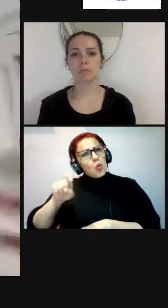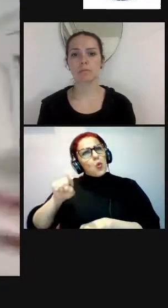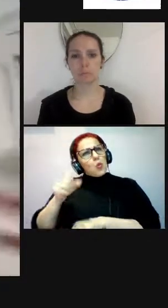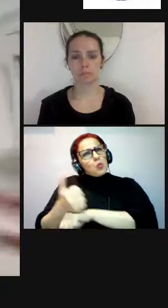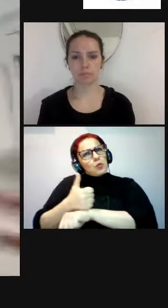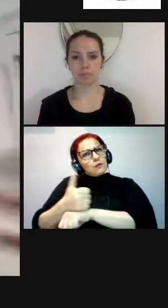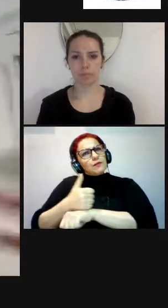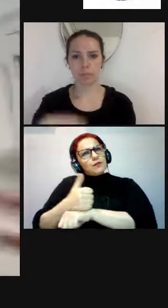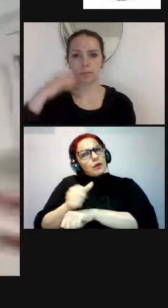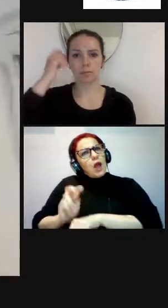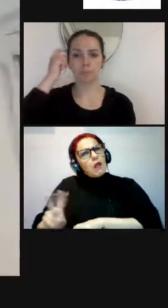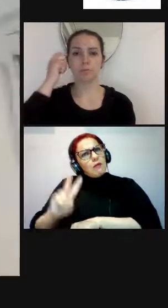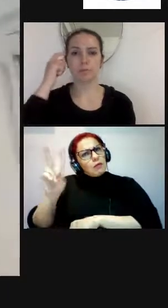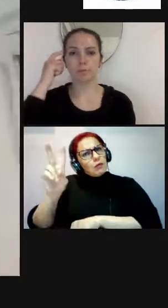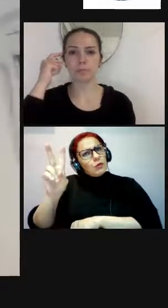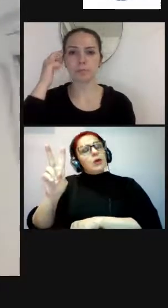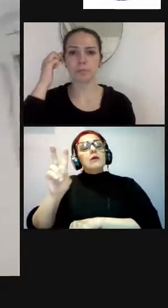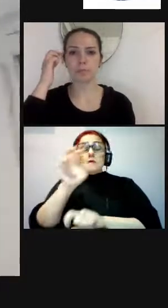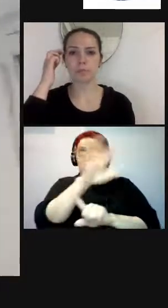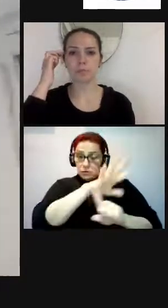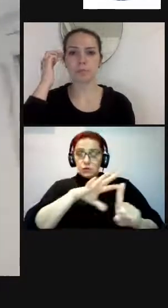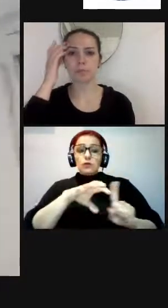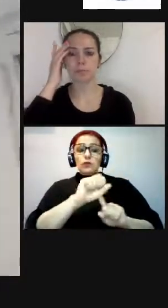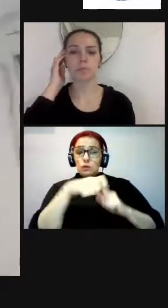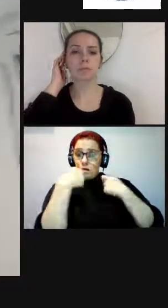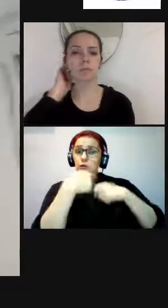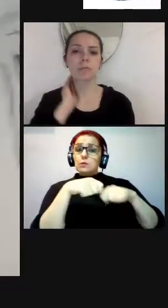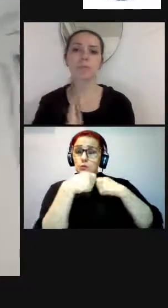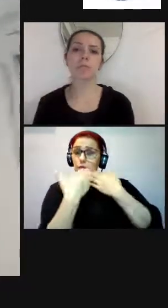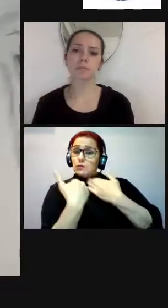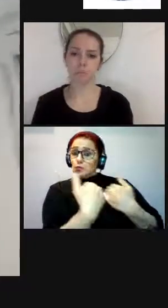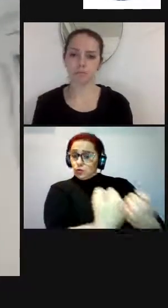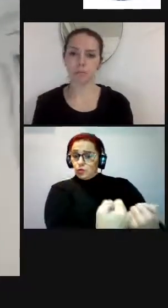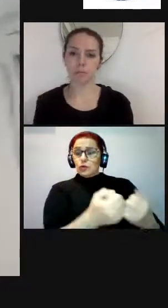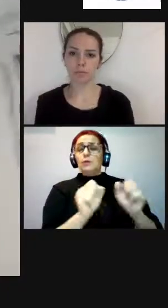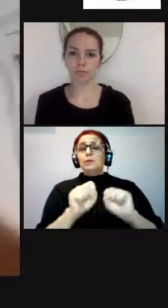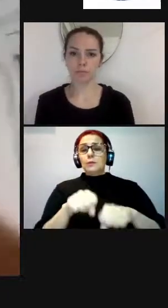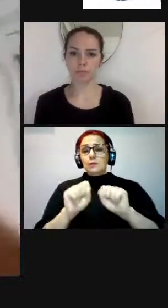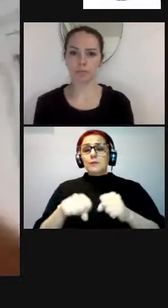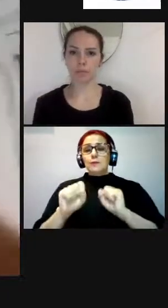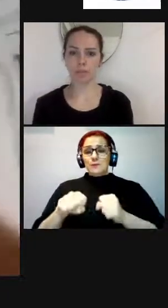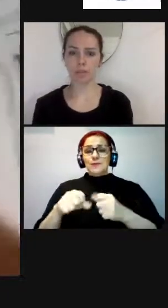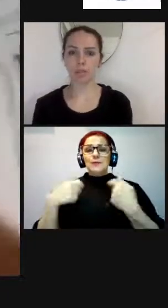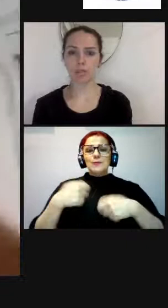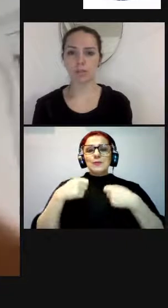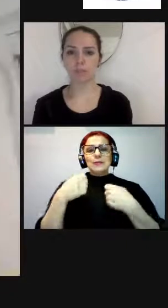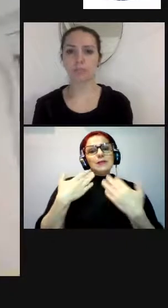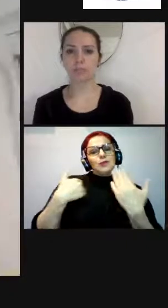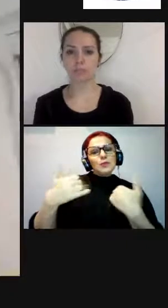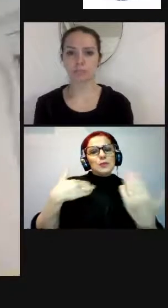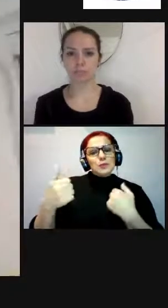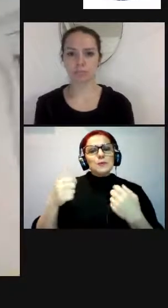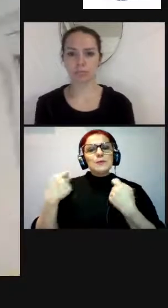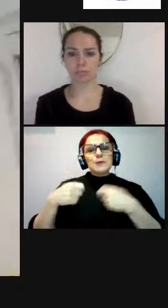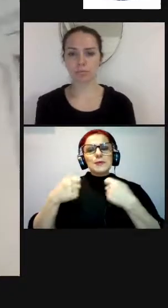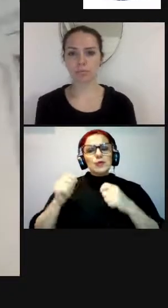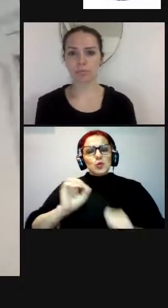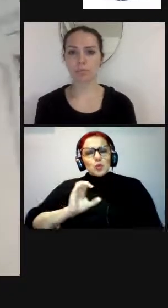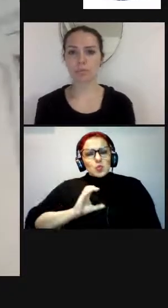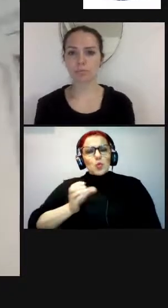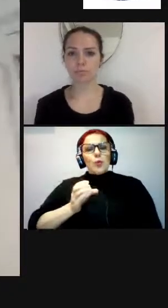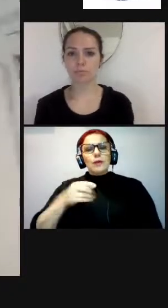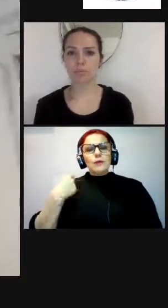e que a sociedade precisa e por a gente não terça entendimento a gente vamos coloca a gente não dá a cara a Tapa e por esse motivo a gente não